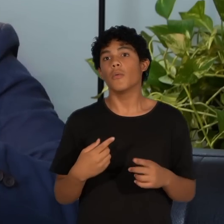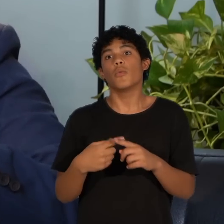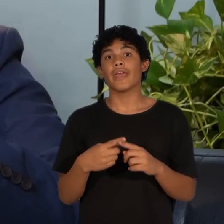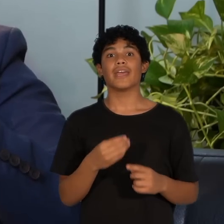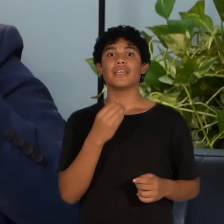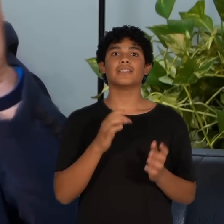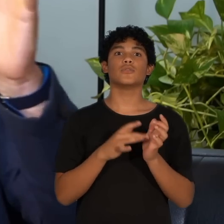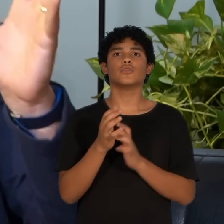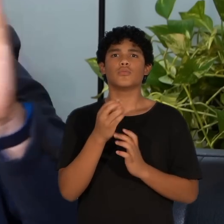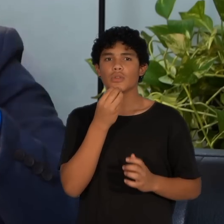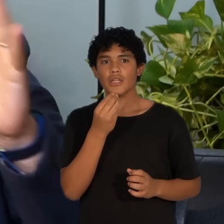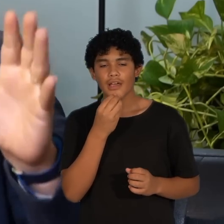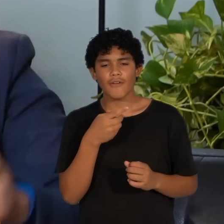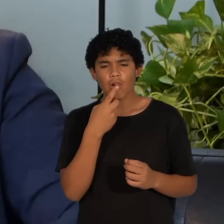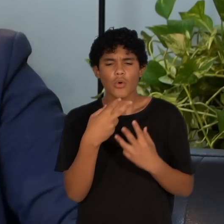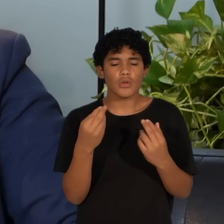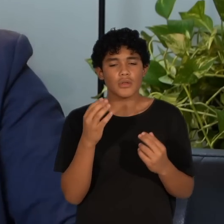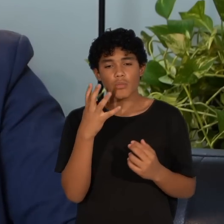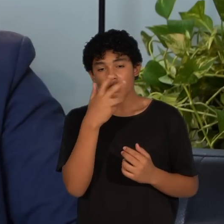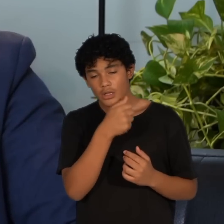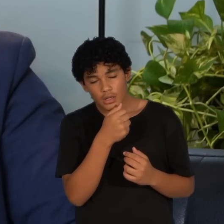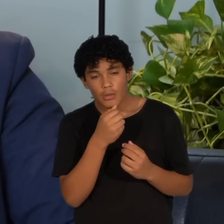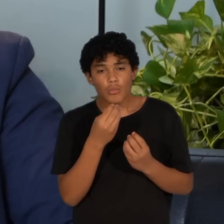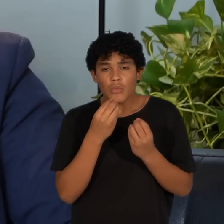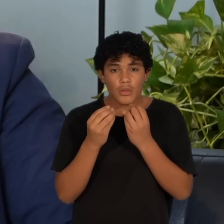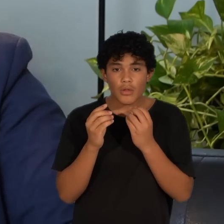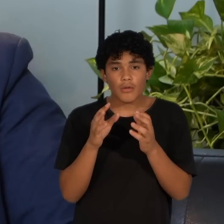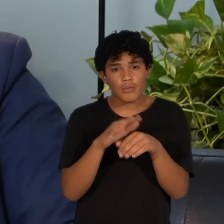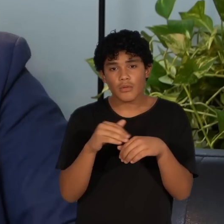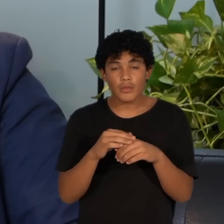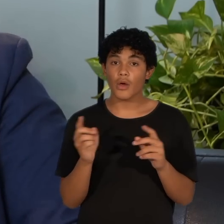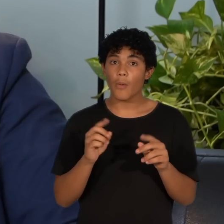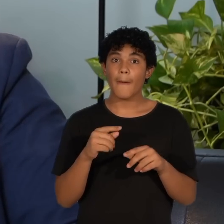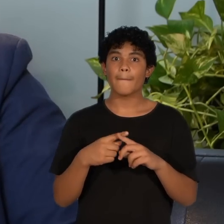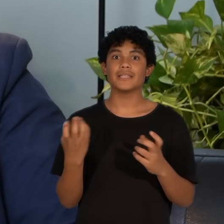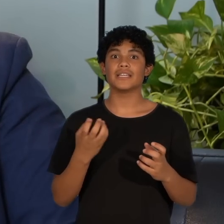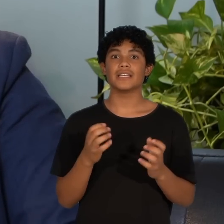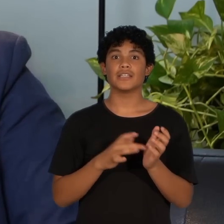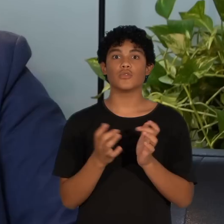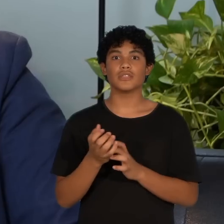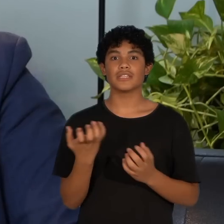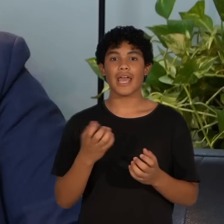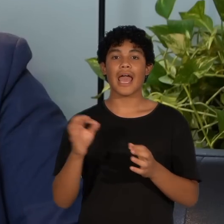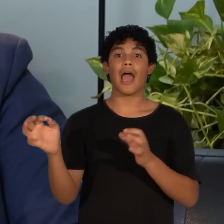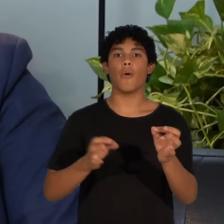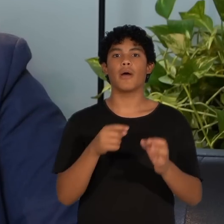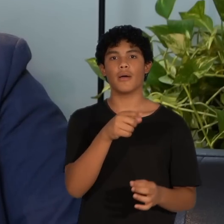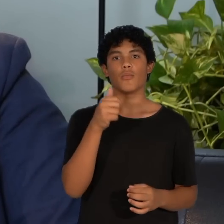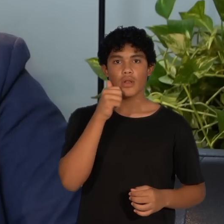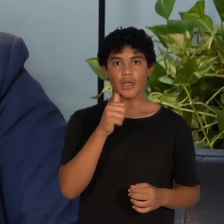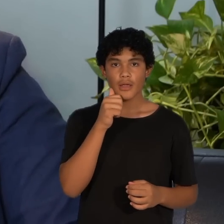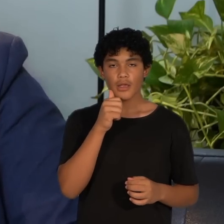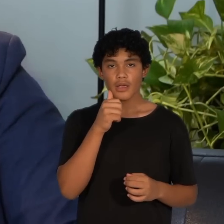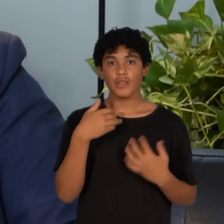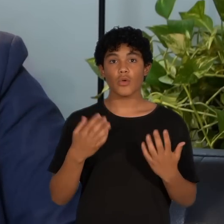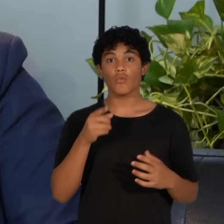está tudo bem, aqui você fala uma coisa bonita. Não, Jesus diz, corrige a tua vida, corrige a tua vida. Faz você em casa aí uma oração, pede